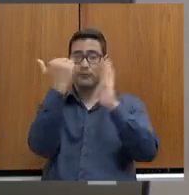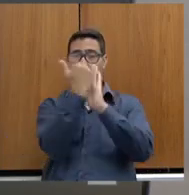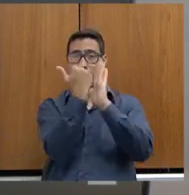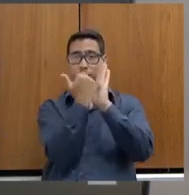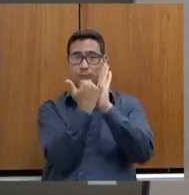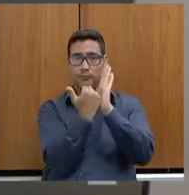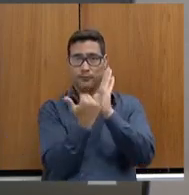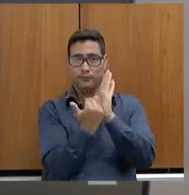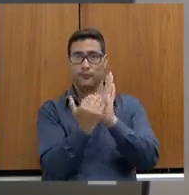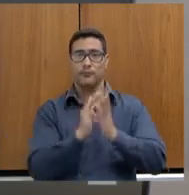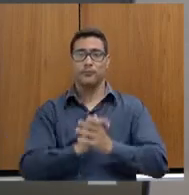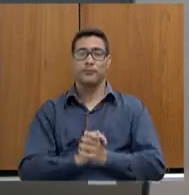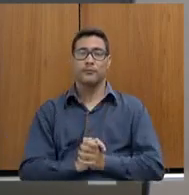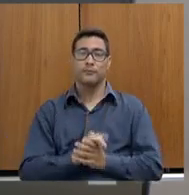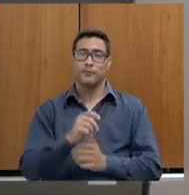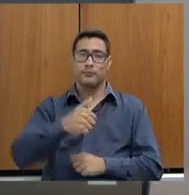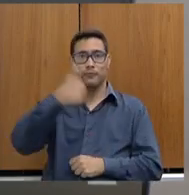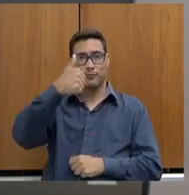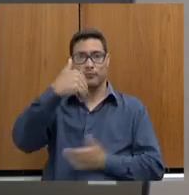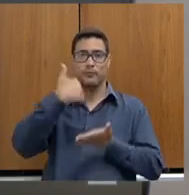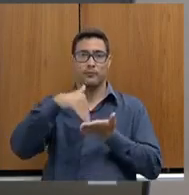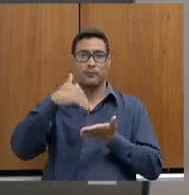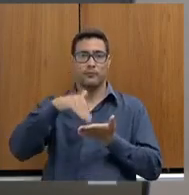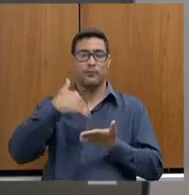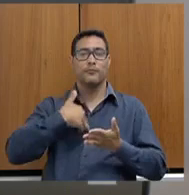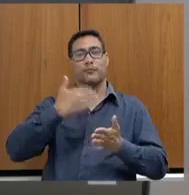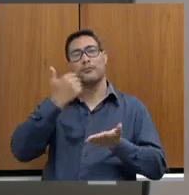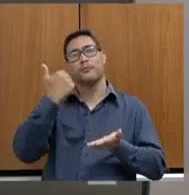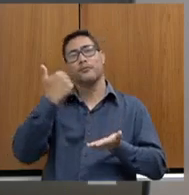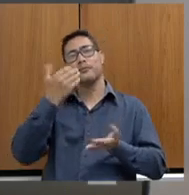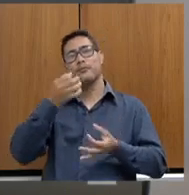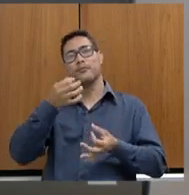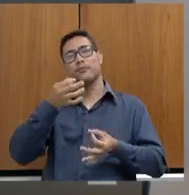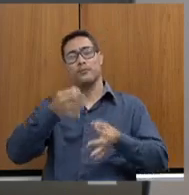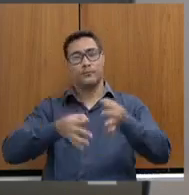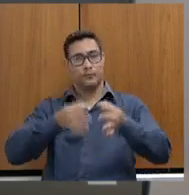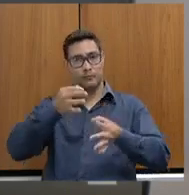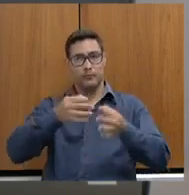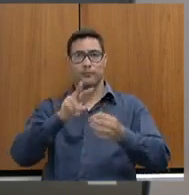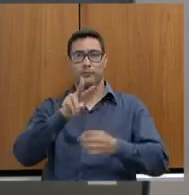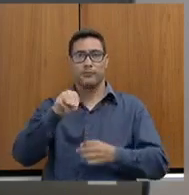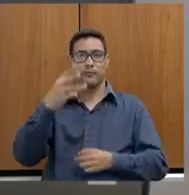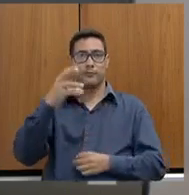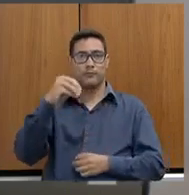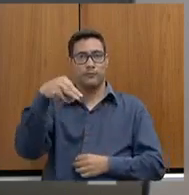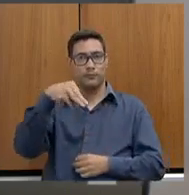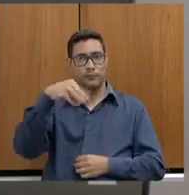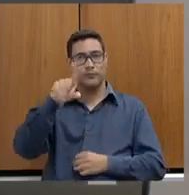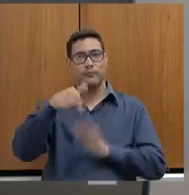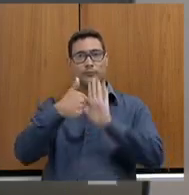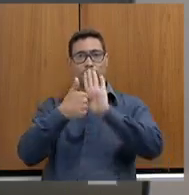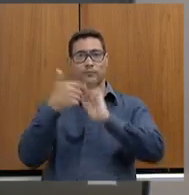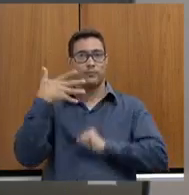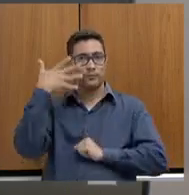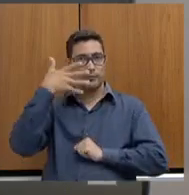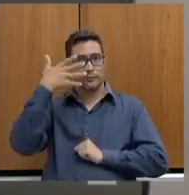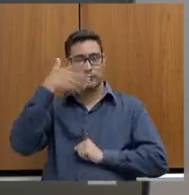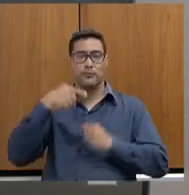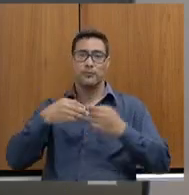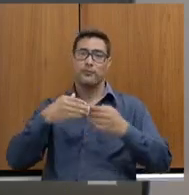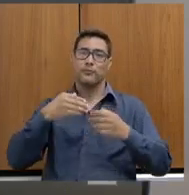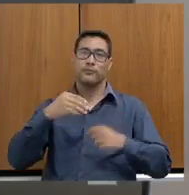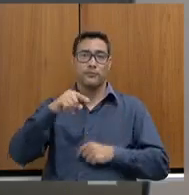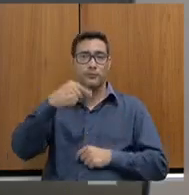procedimentos. Um, o secretário de Justiça e Segurança Pública, Rogério Greco, explorado de até 30 minutos para sua exposição. Na sequência, será